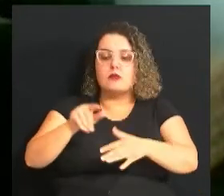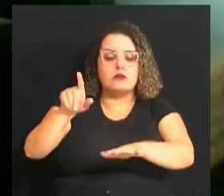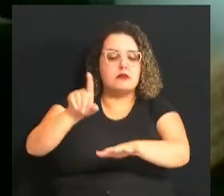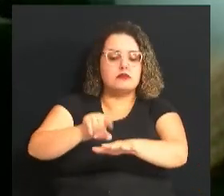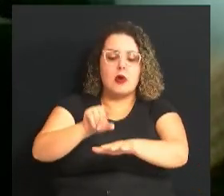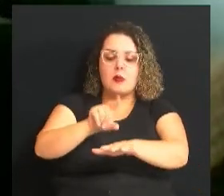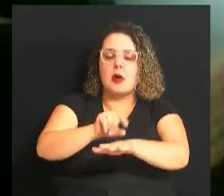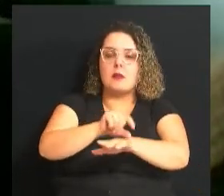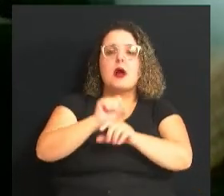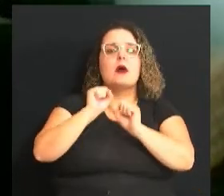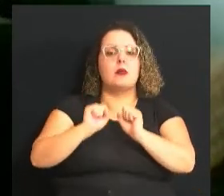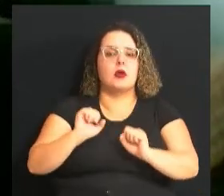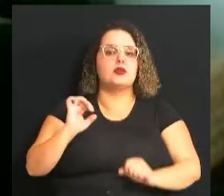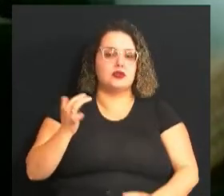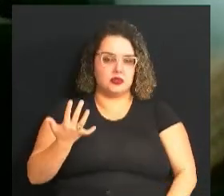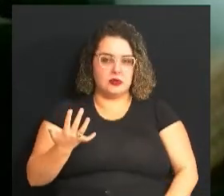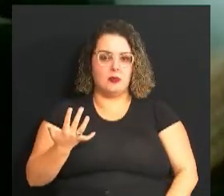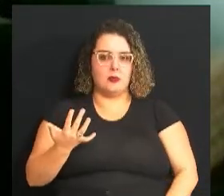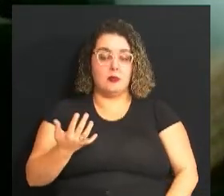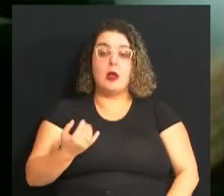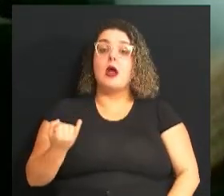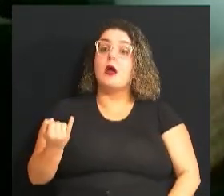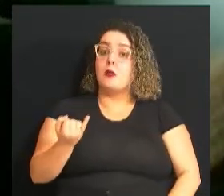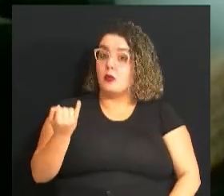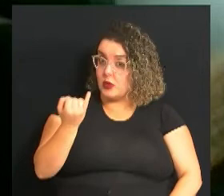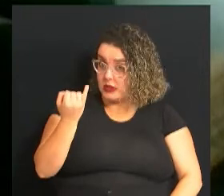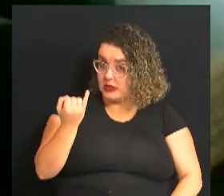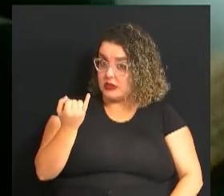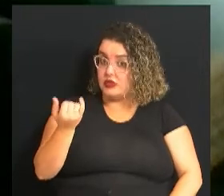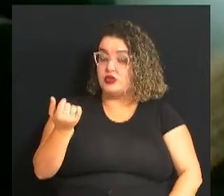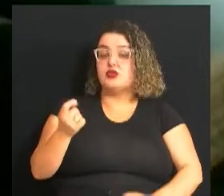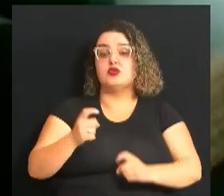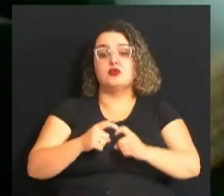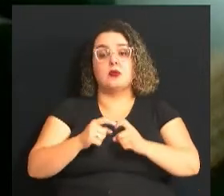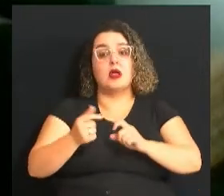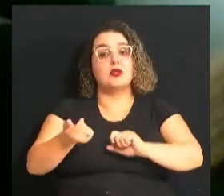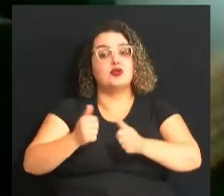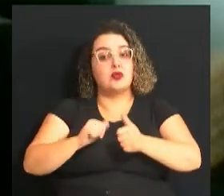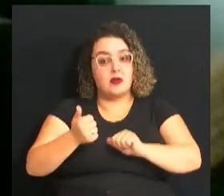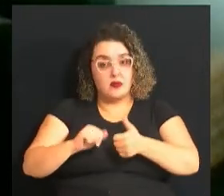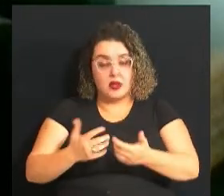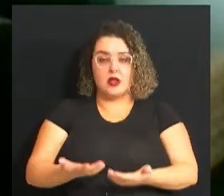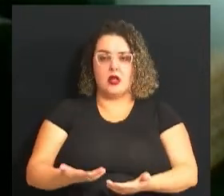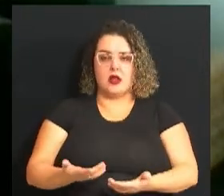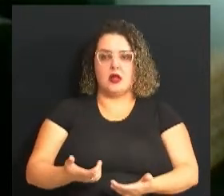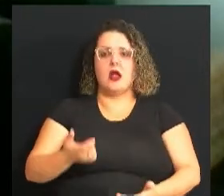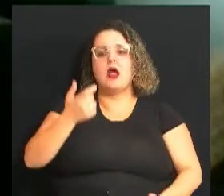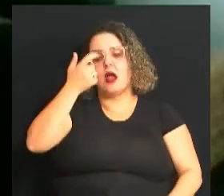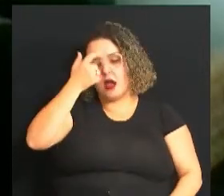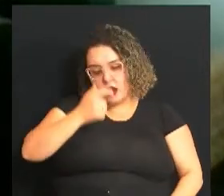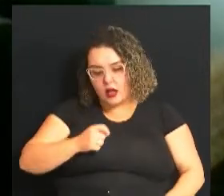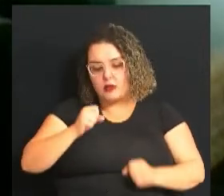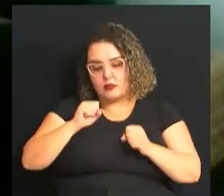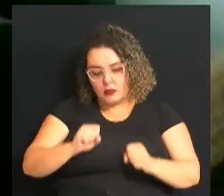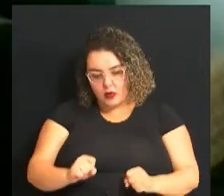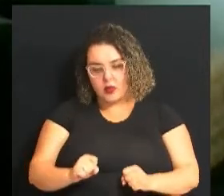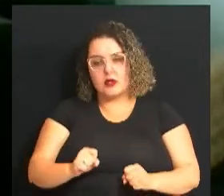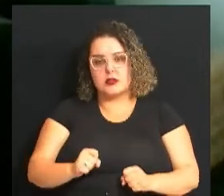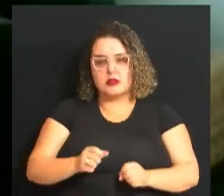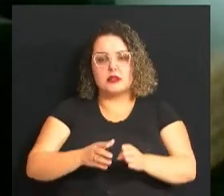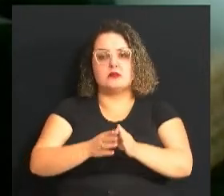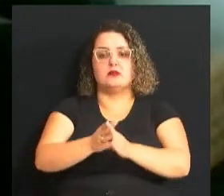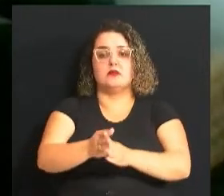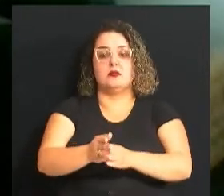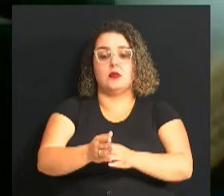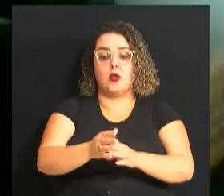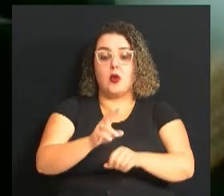acontecendo. Então, é fundamental que o médico avalie e que ele possa orientar quais os cuidados para aquele